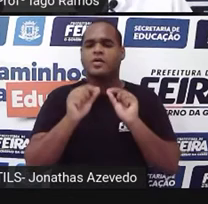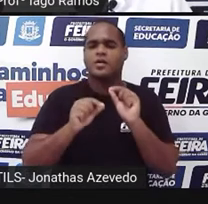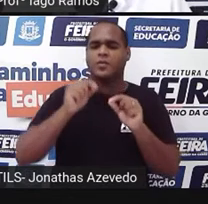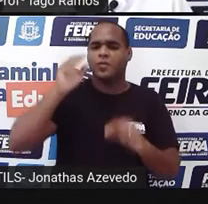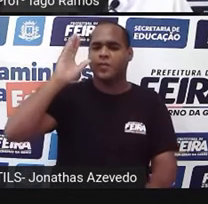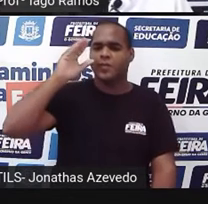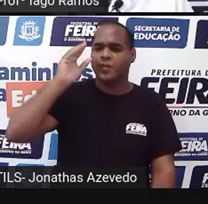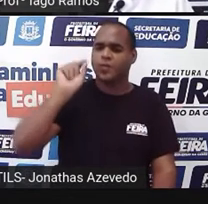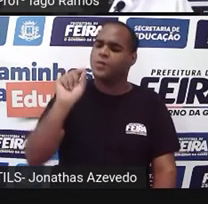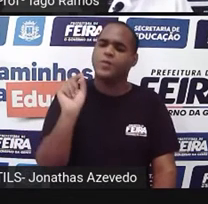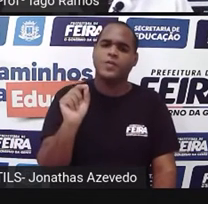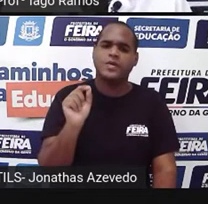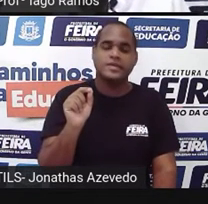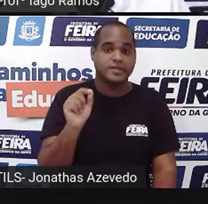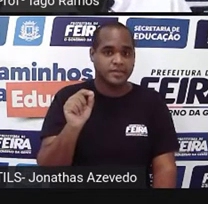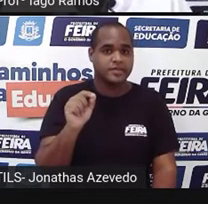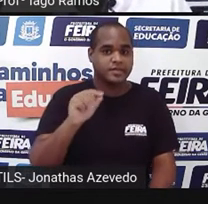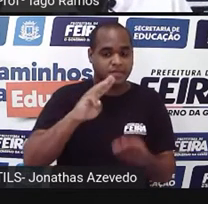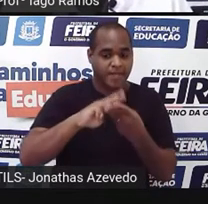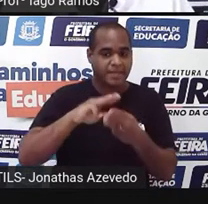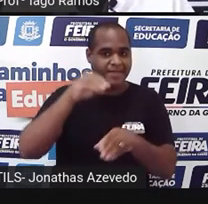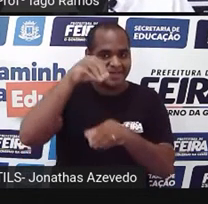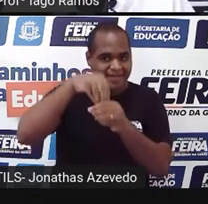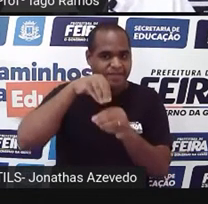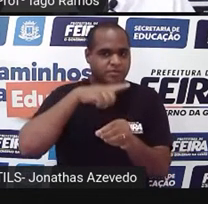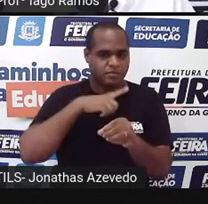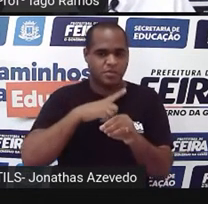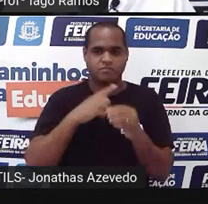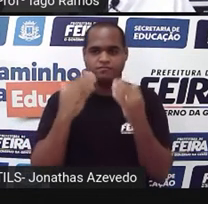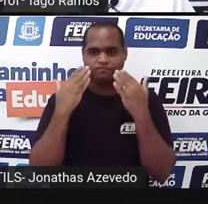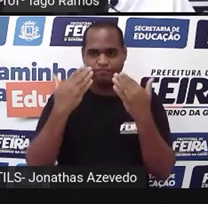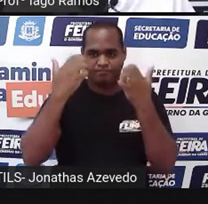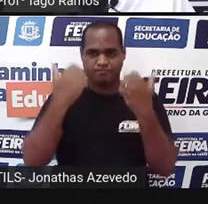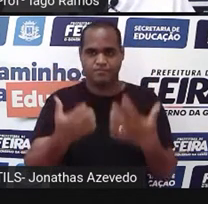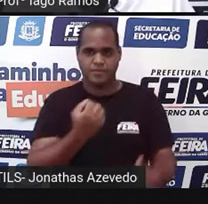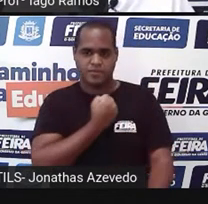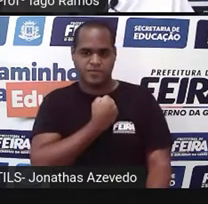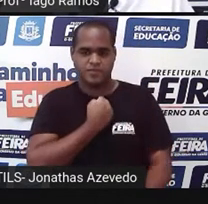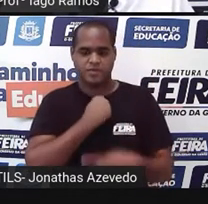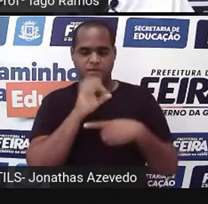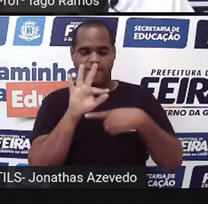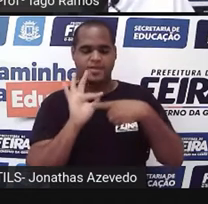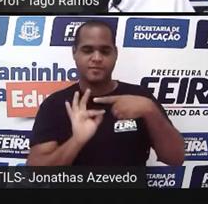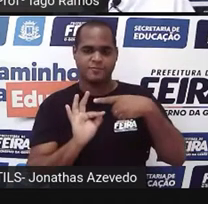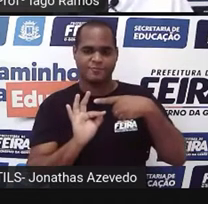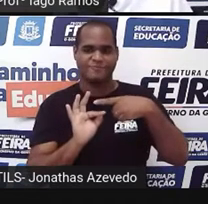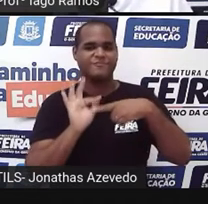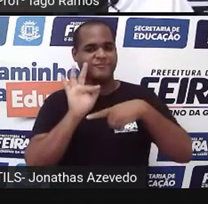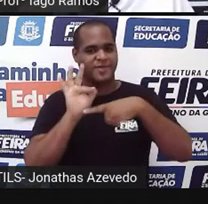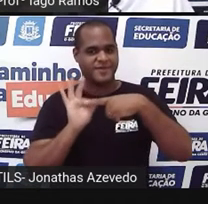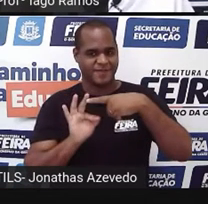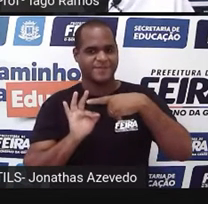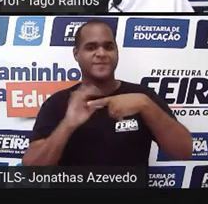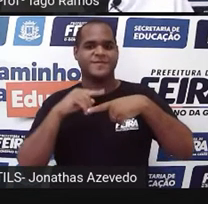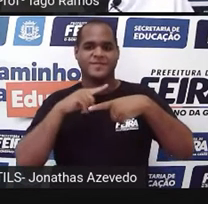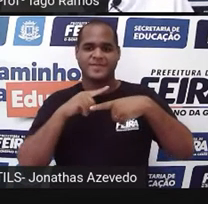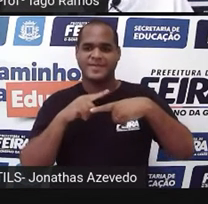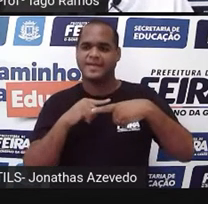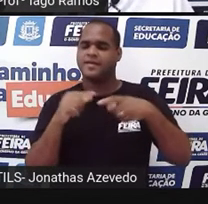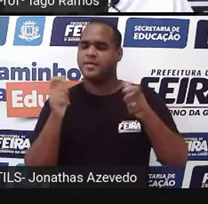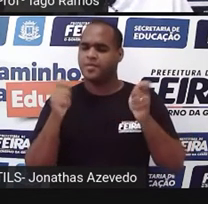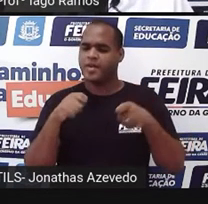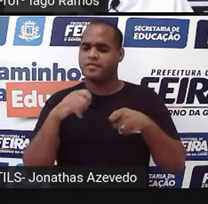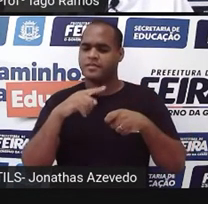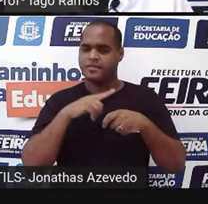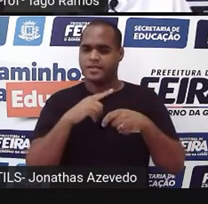curioso e na matemática existe um tipo de representação de números chamados de fração tá E aí a